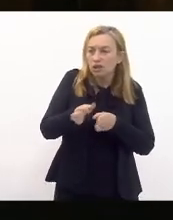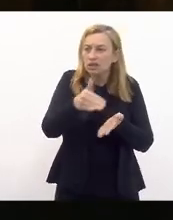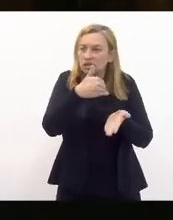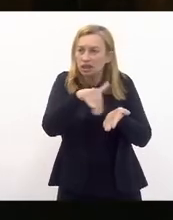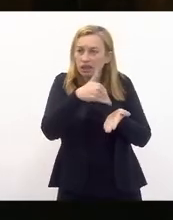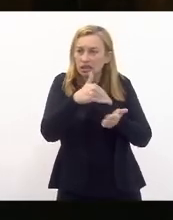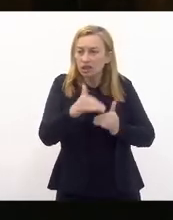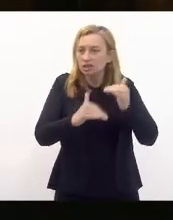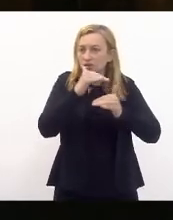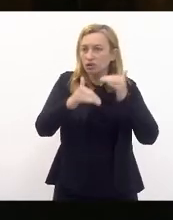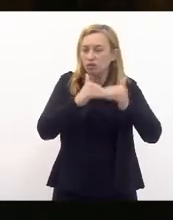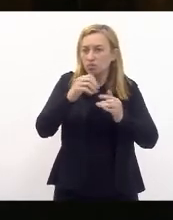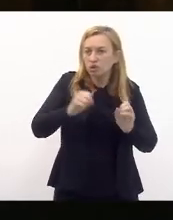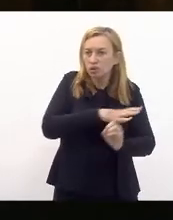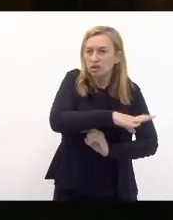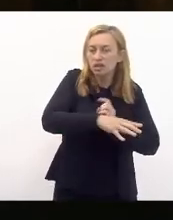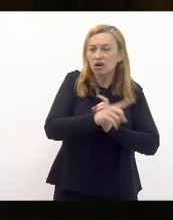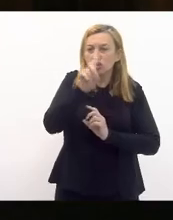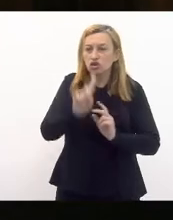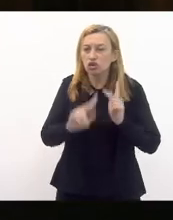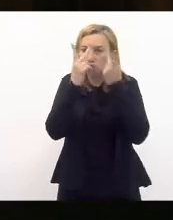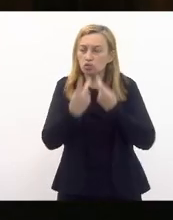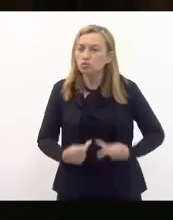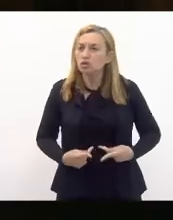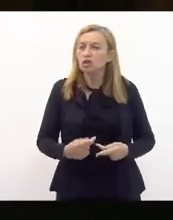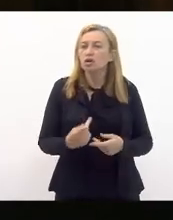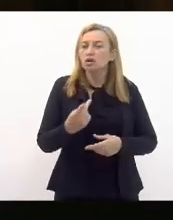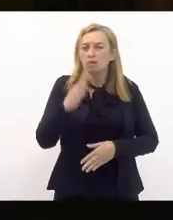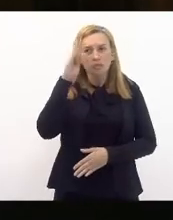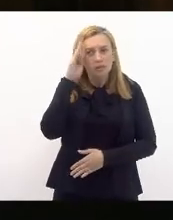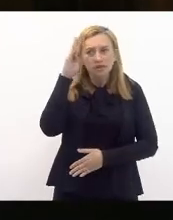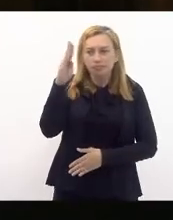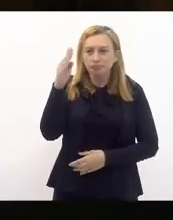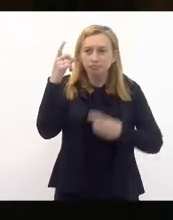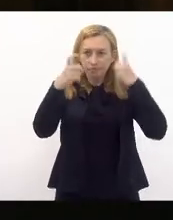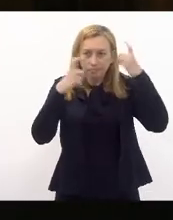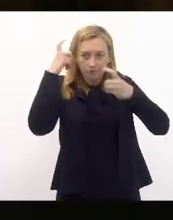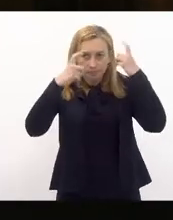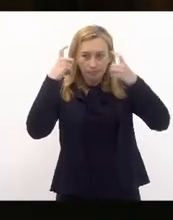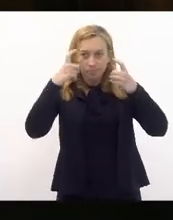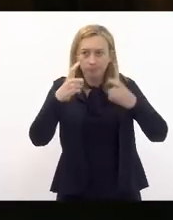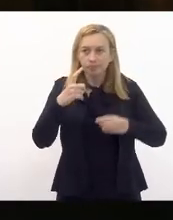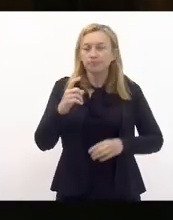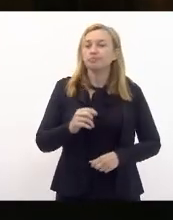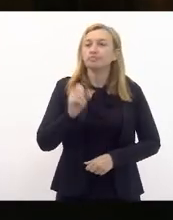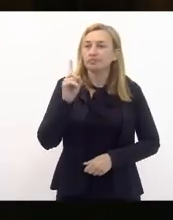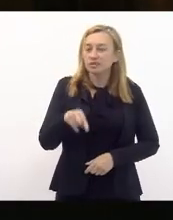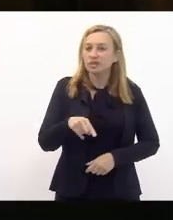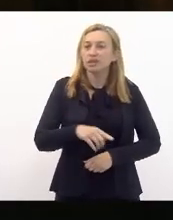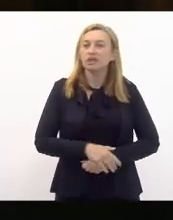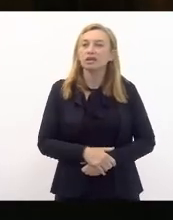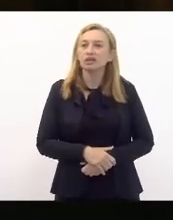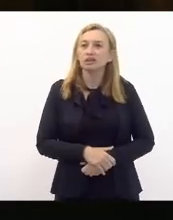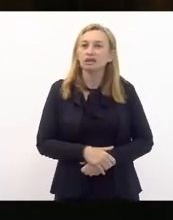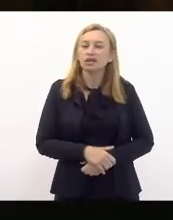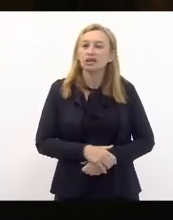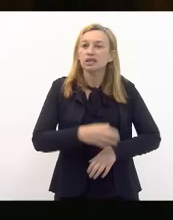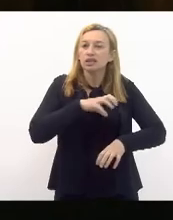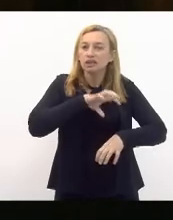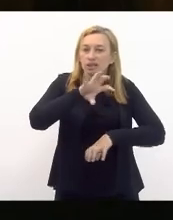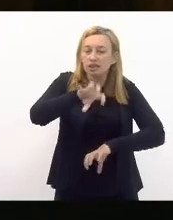encontro o secretário de Desenvolvimento Social e direitos humanos uma das suas principais preocupações e bandeiras era a